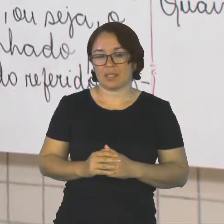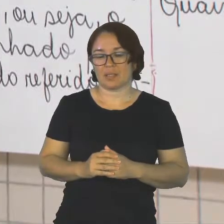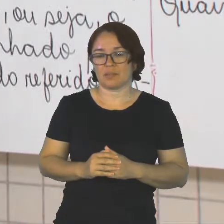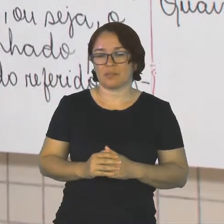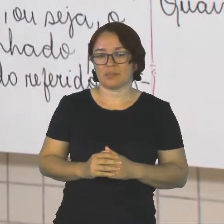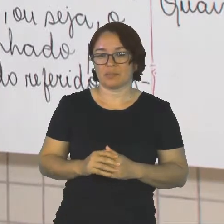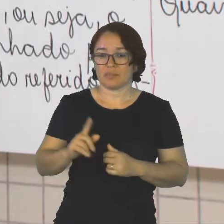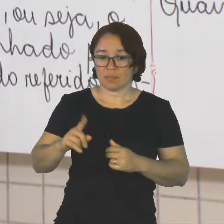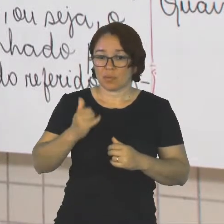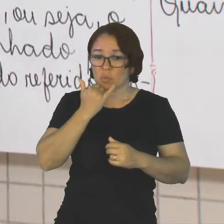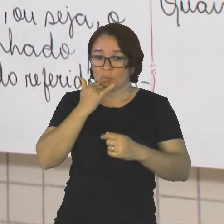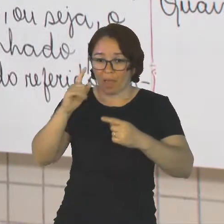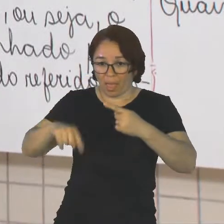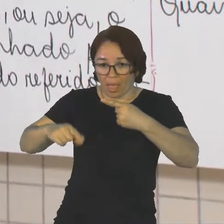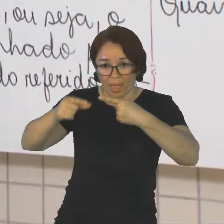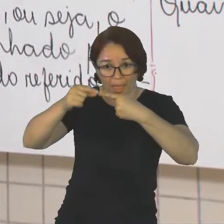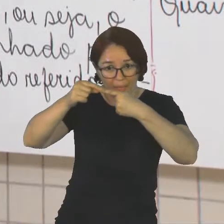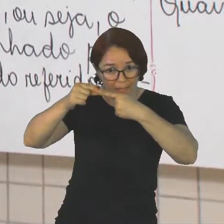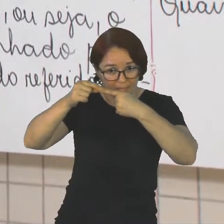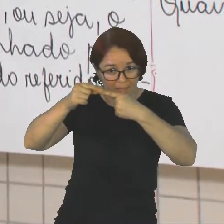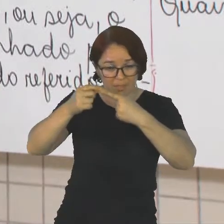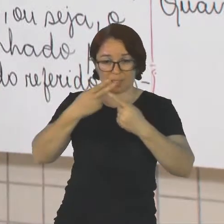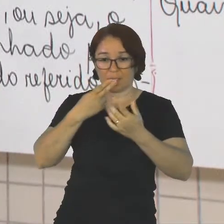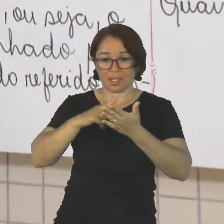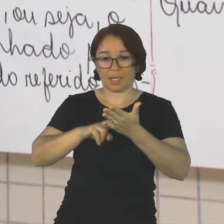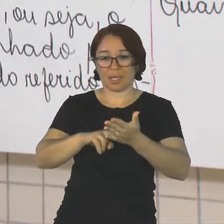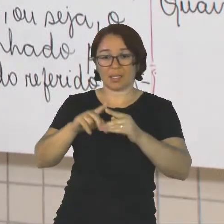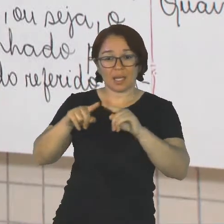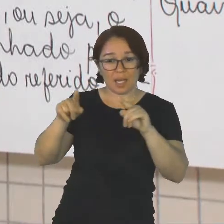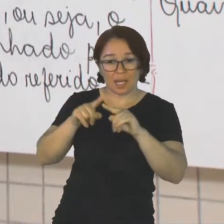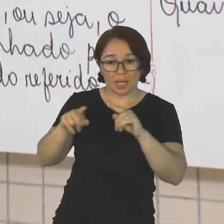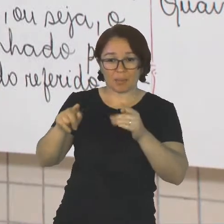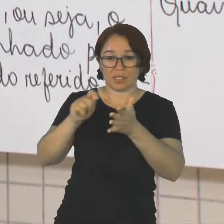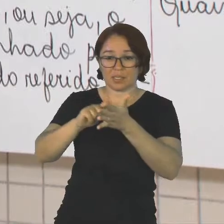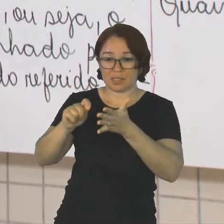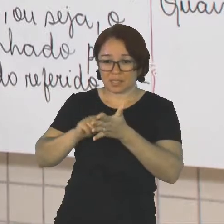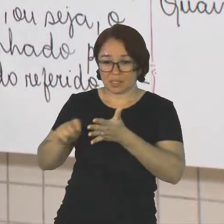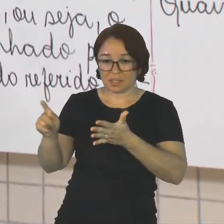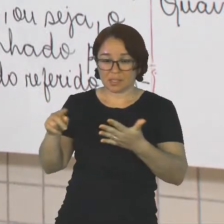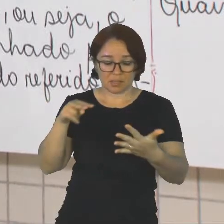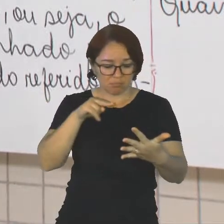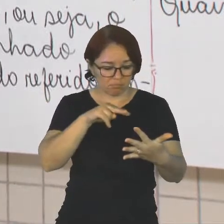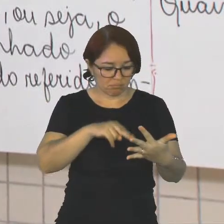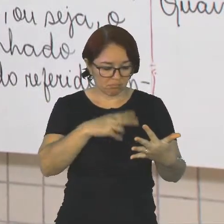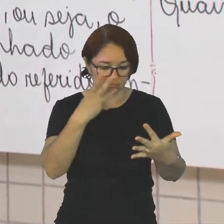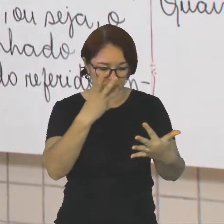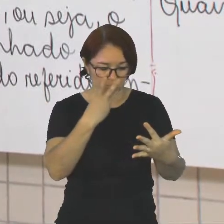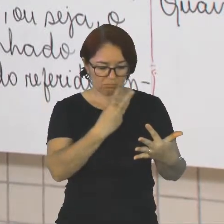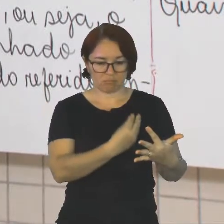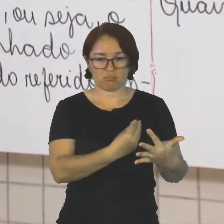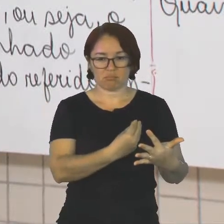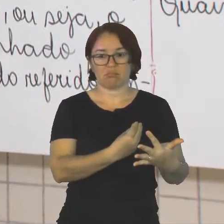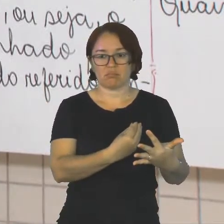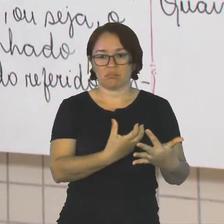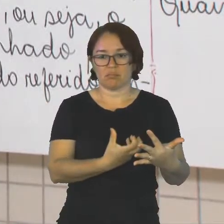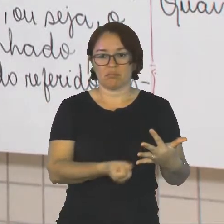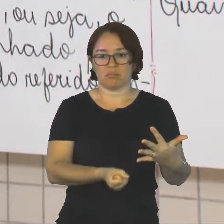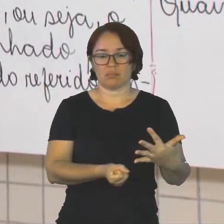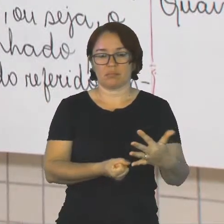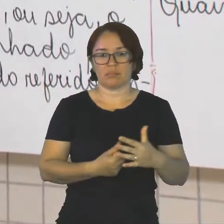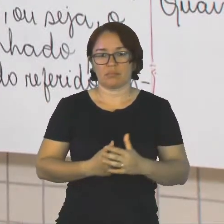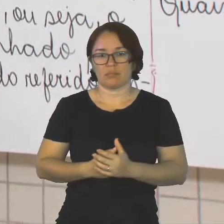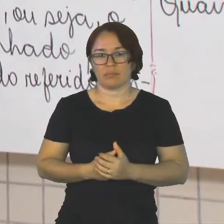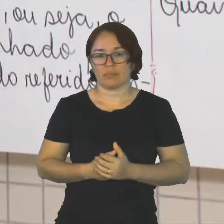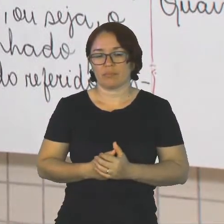esse objetivo, vários gêneros têm esse objetivo e a carta de reclamação é um deles. Pois o